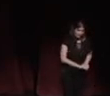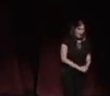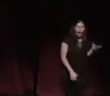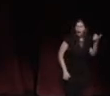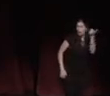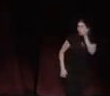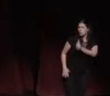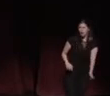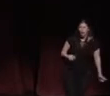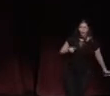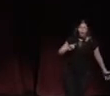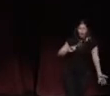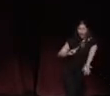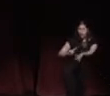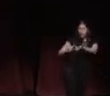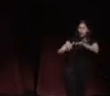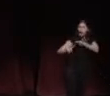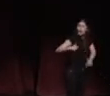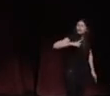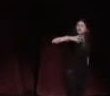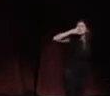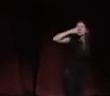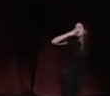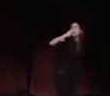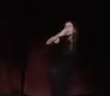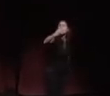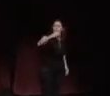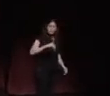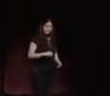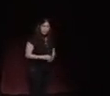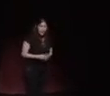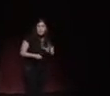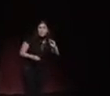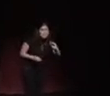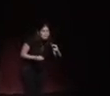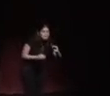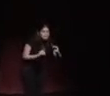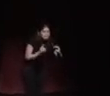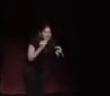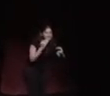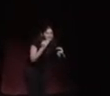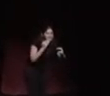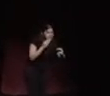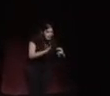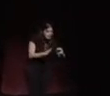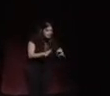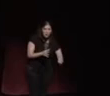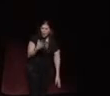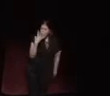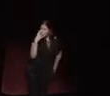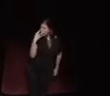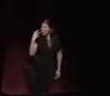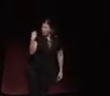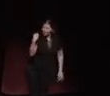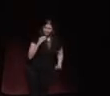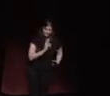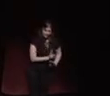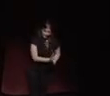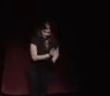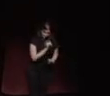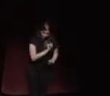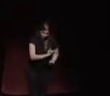O lobo! Era uma história de lobo. Ele não sabia falar, mas o lobo ele se colocava muito. E a